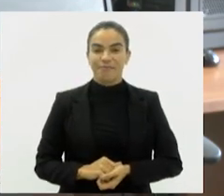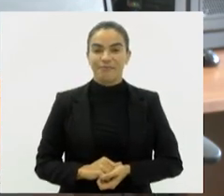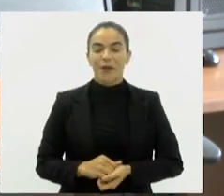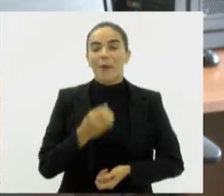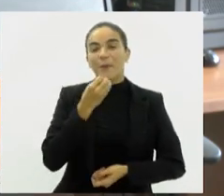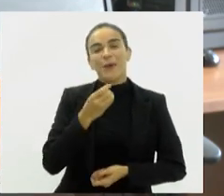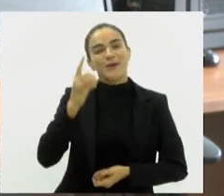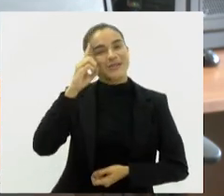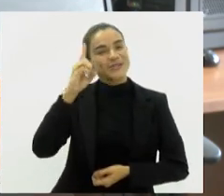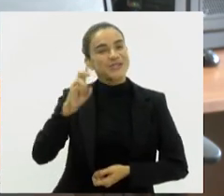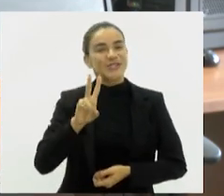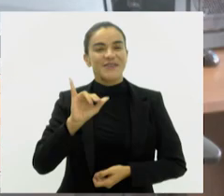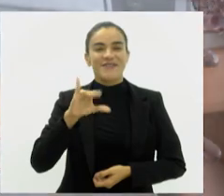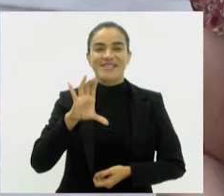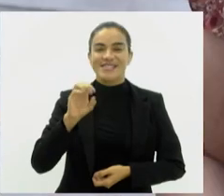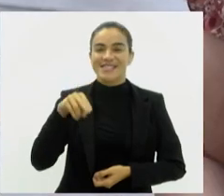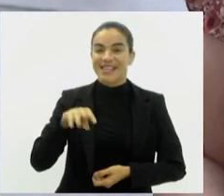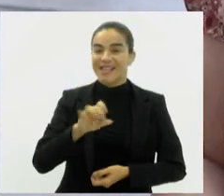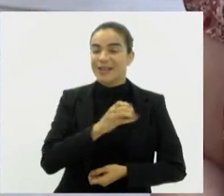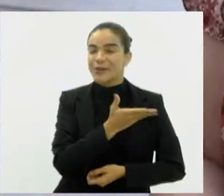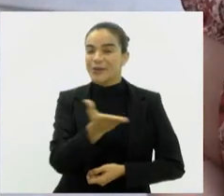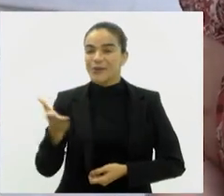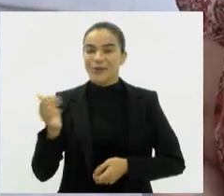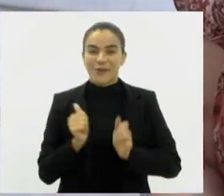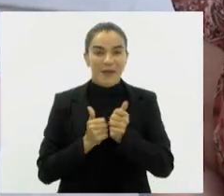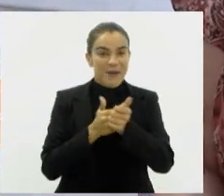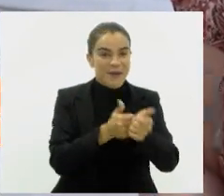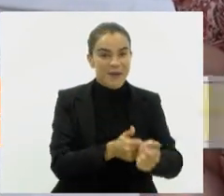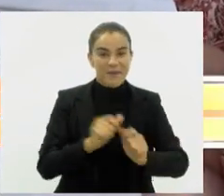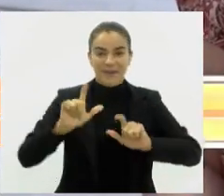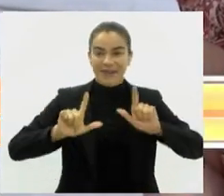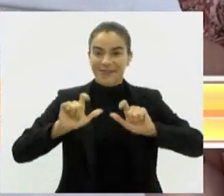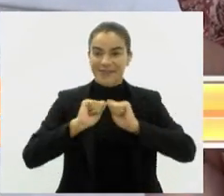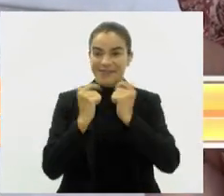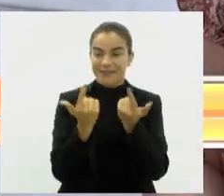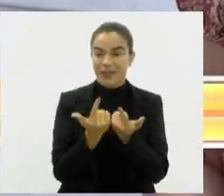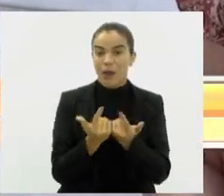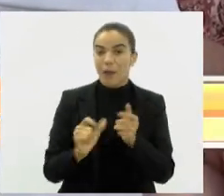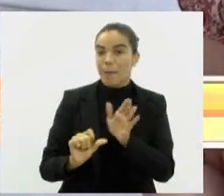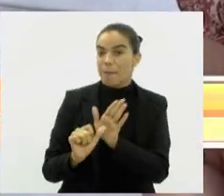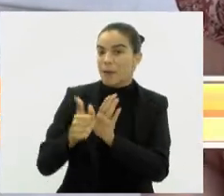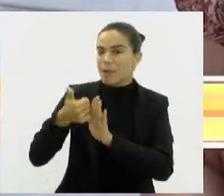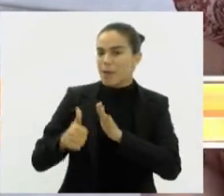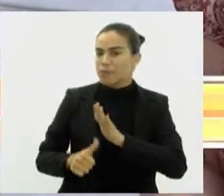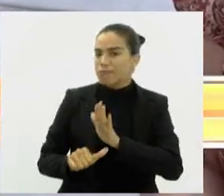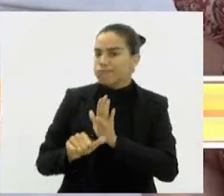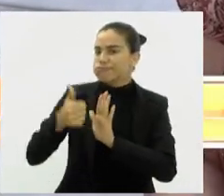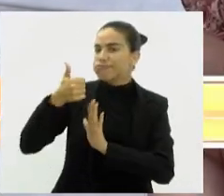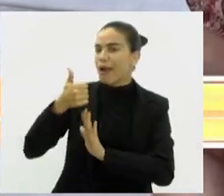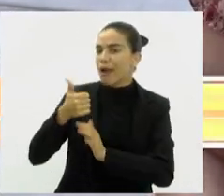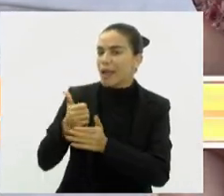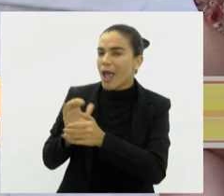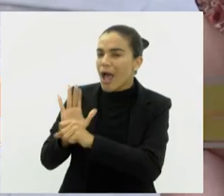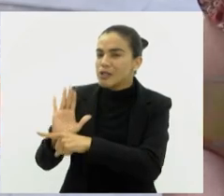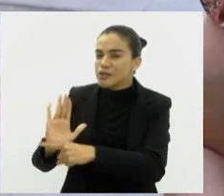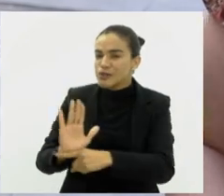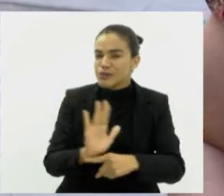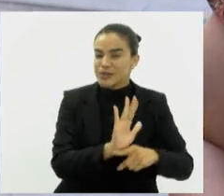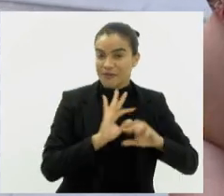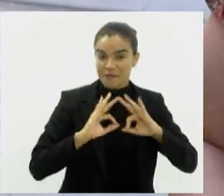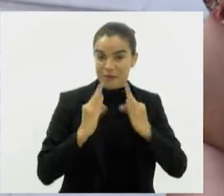Bom dia, Vicente. Bom dia a todos que acompanham a TV Alerje. O AmbiDown é um projeto pioneiro que beneficia muitas famílias e